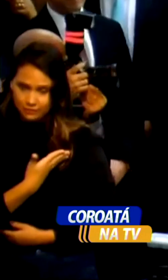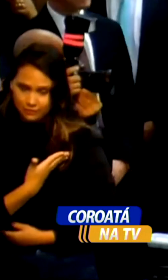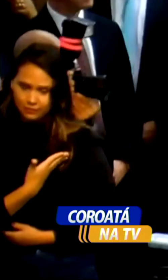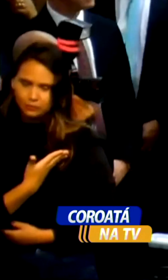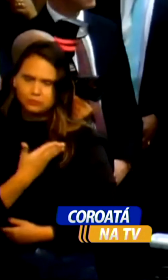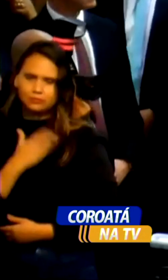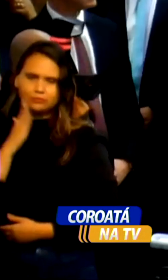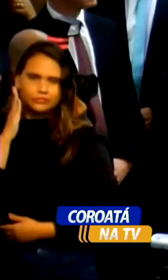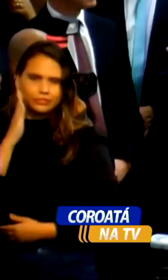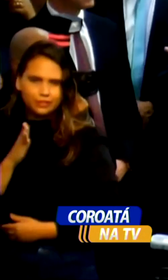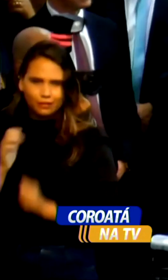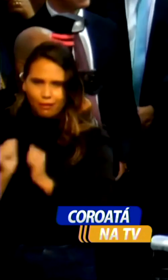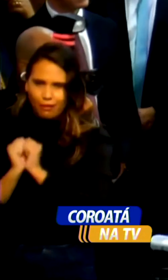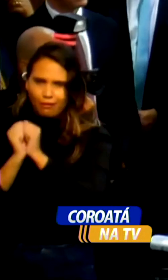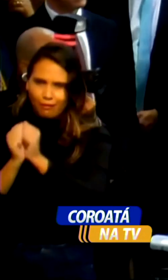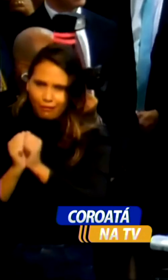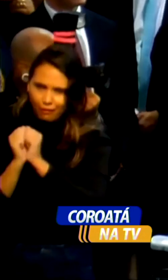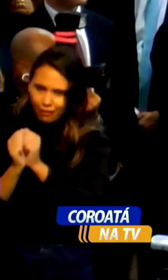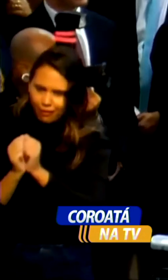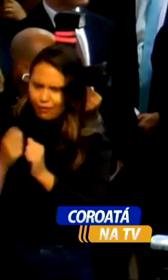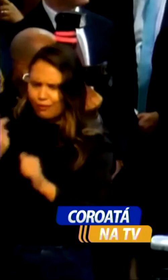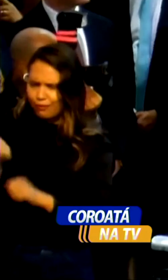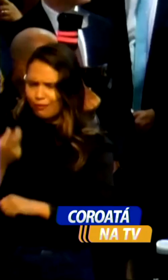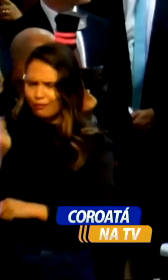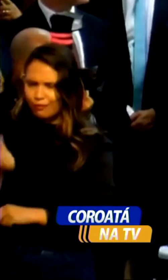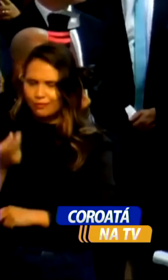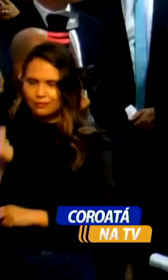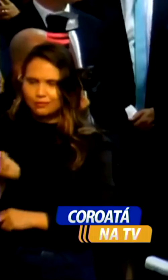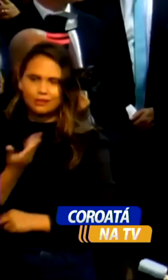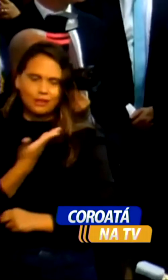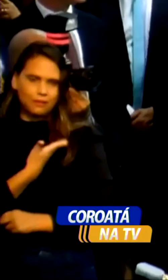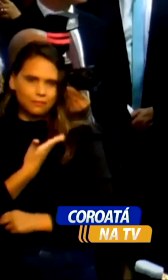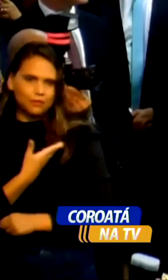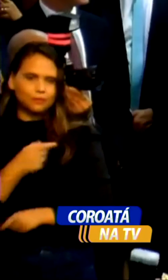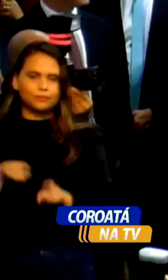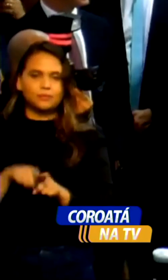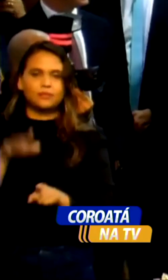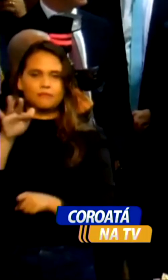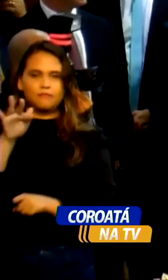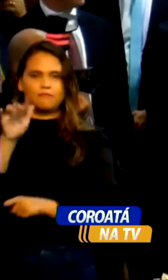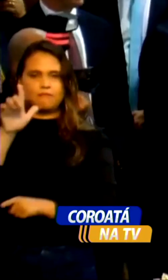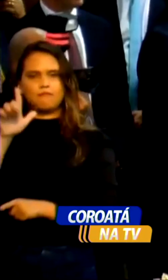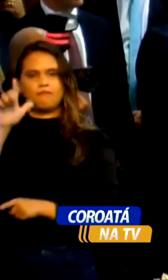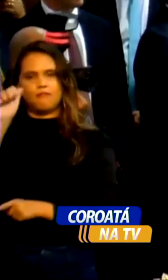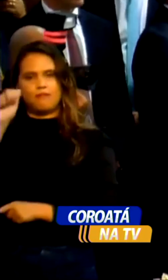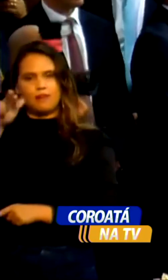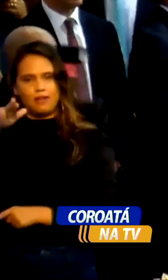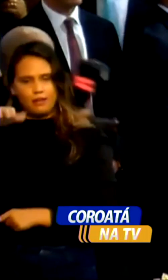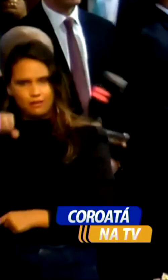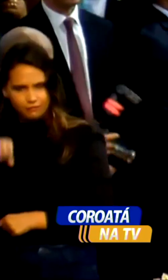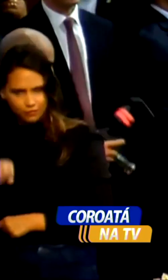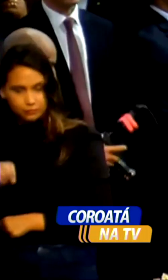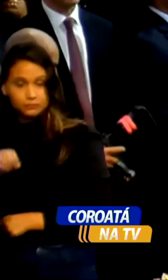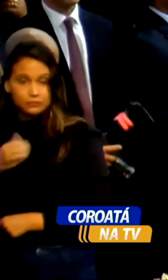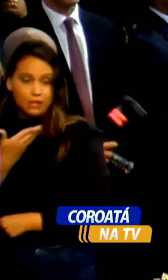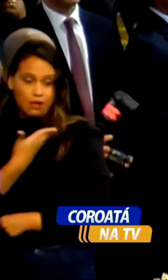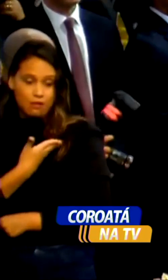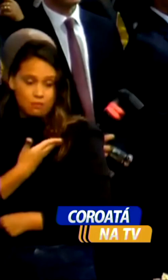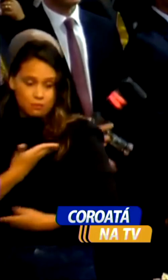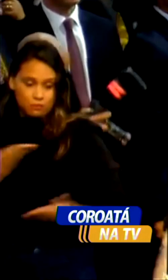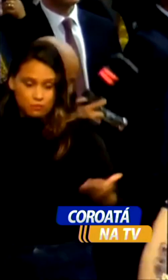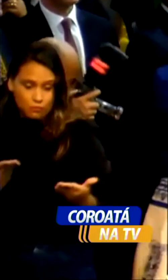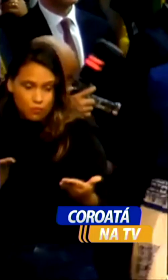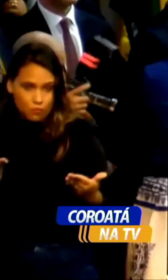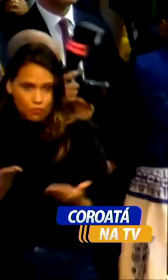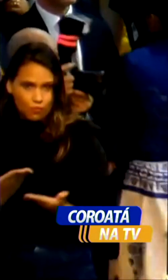longa jornadas Ministro da Justiça Flávio Dino grande amigo E hoje faz